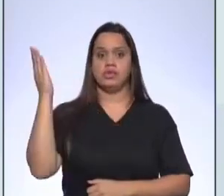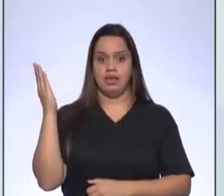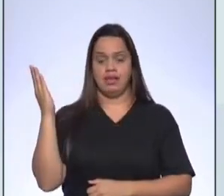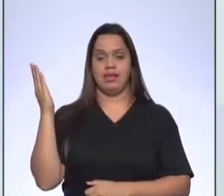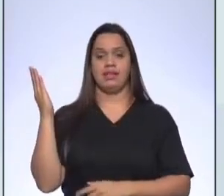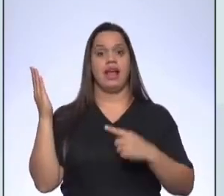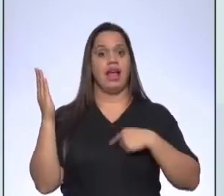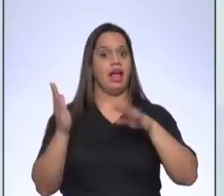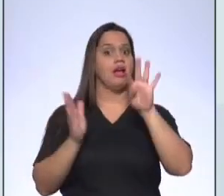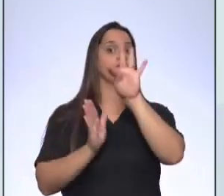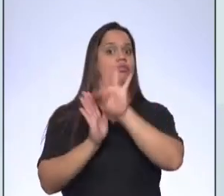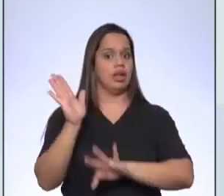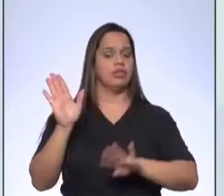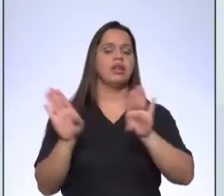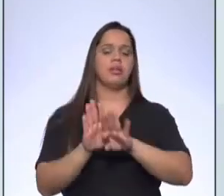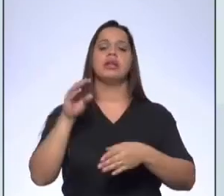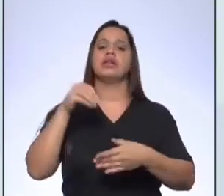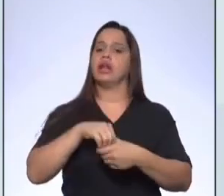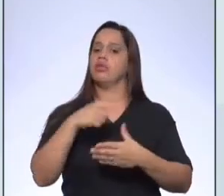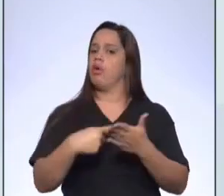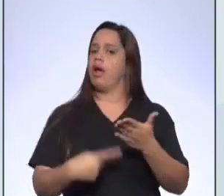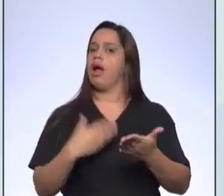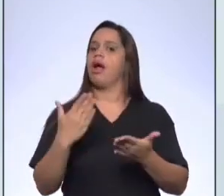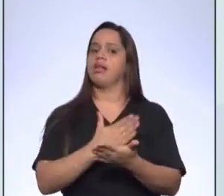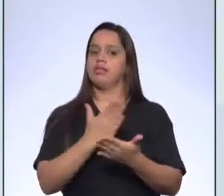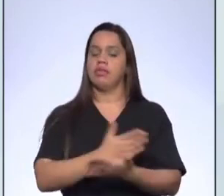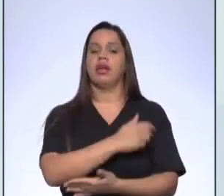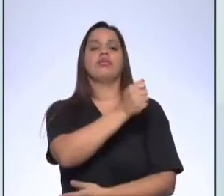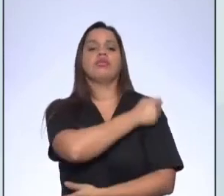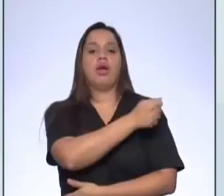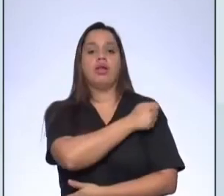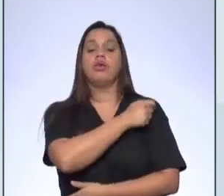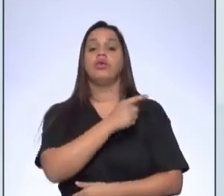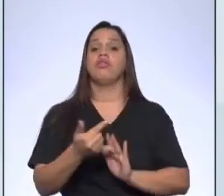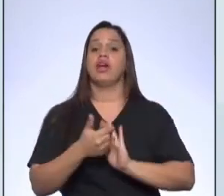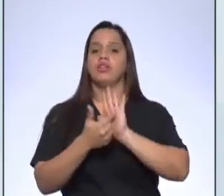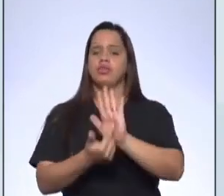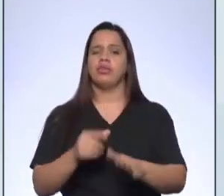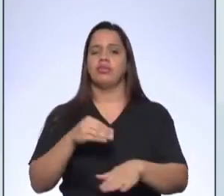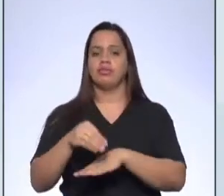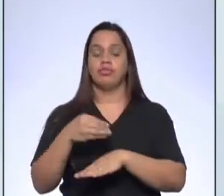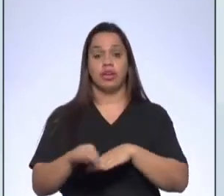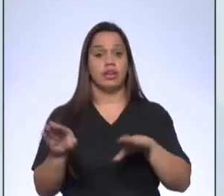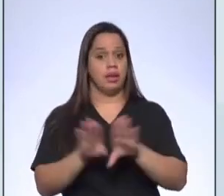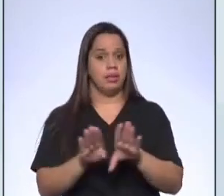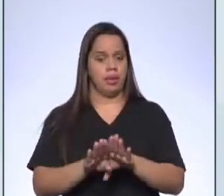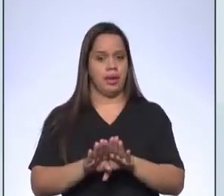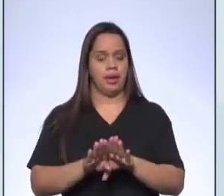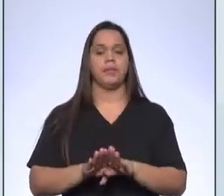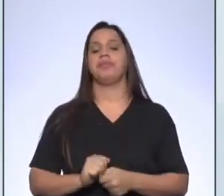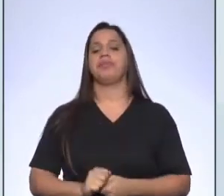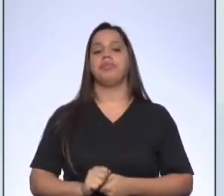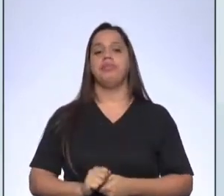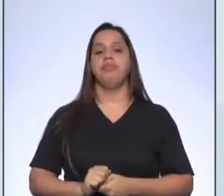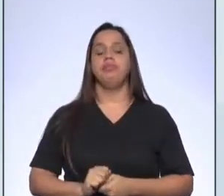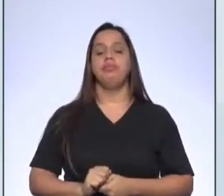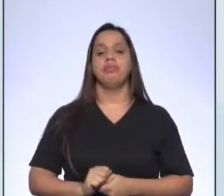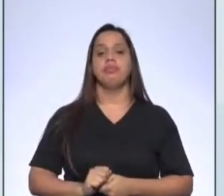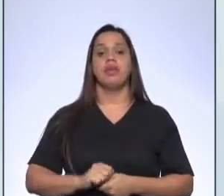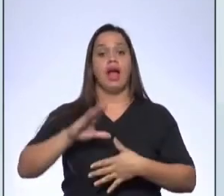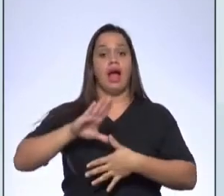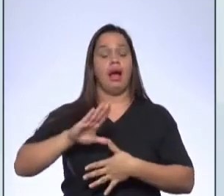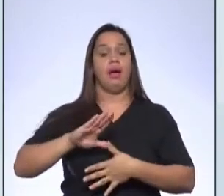é um texto também que está no caderno do aluno e vai nos dar algumas indicações. A América abrigou